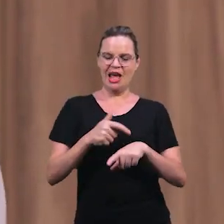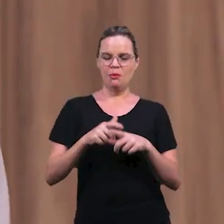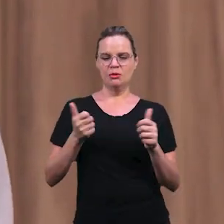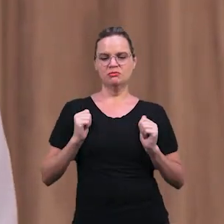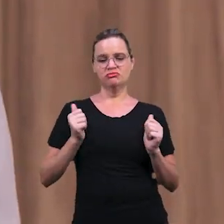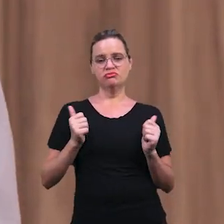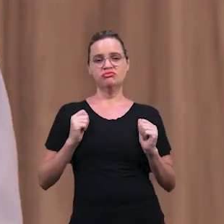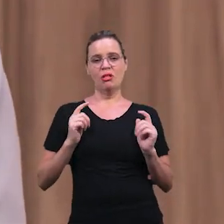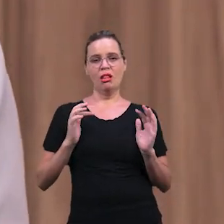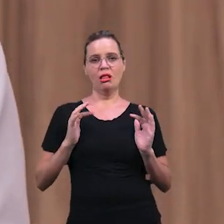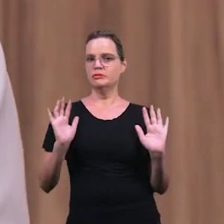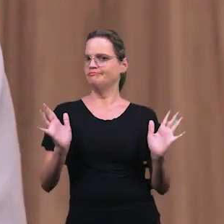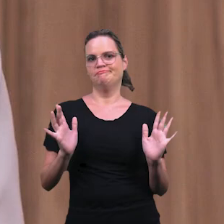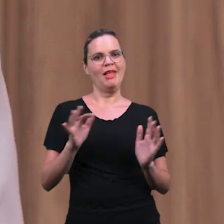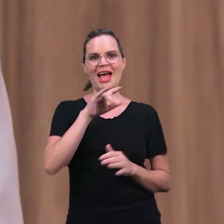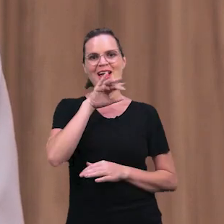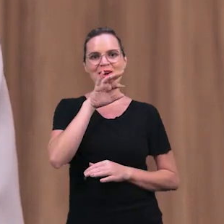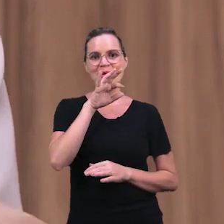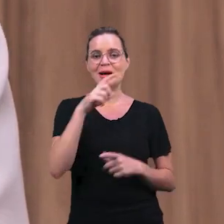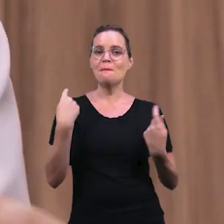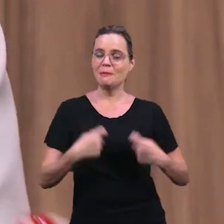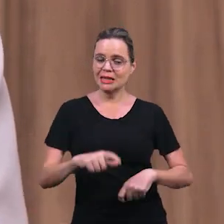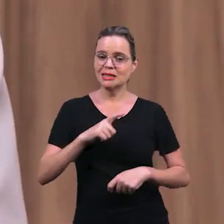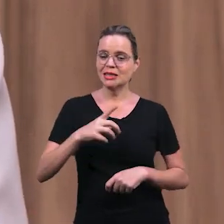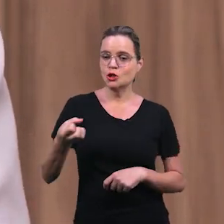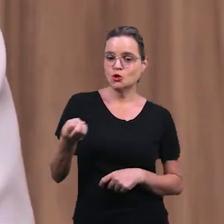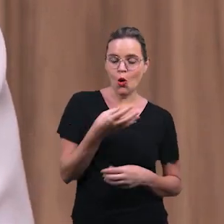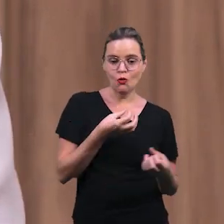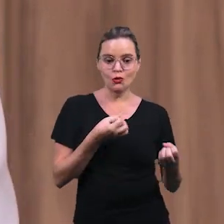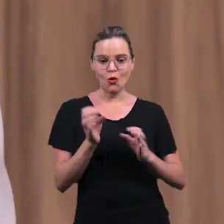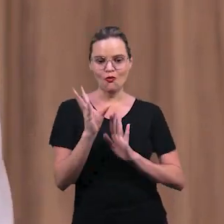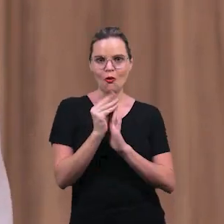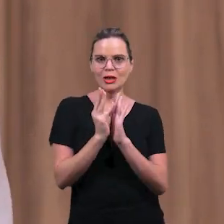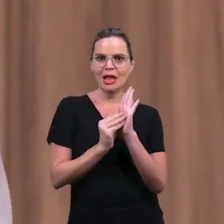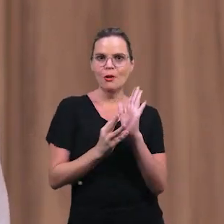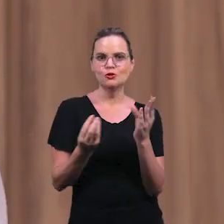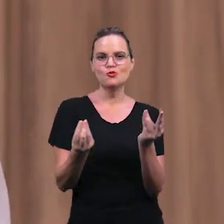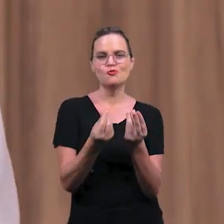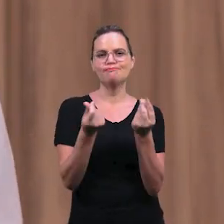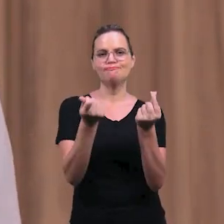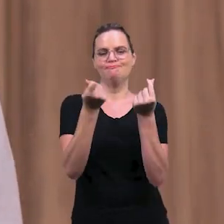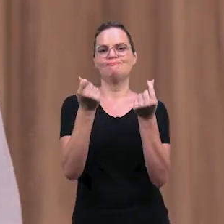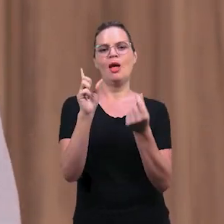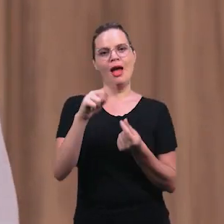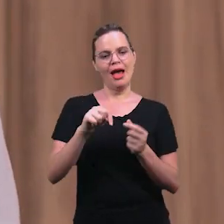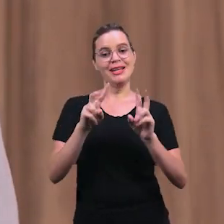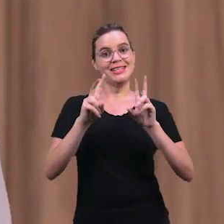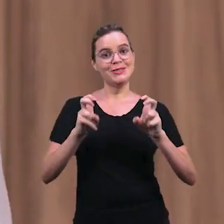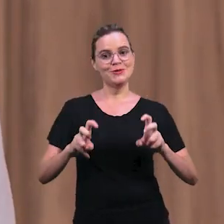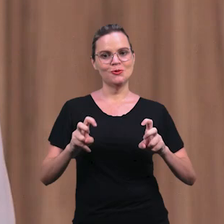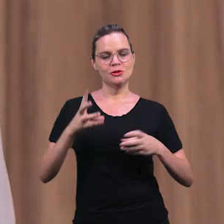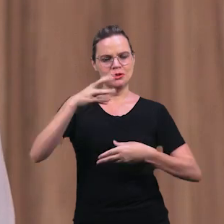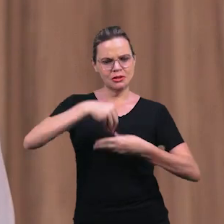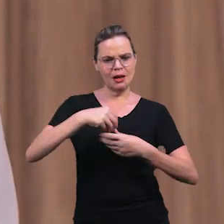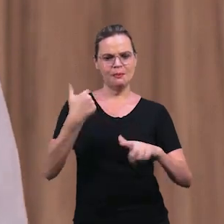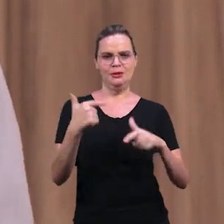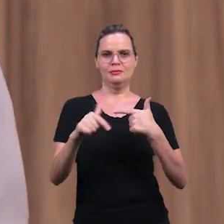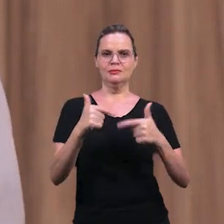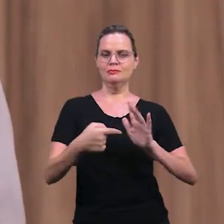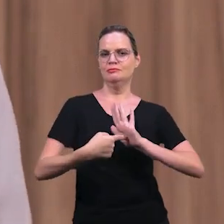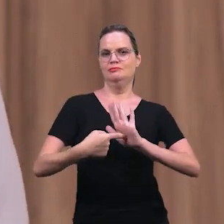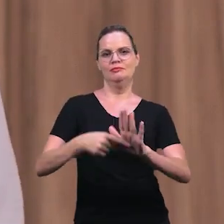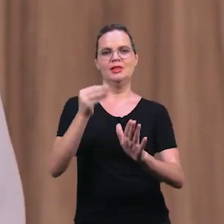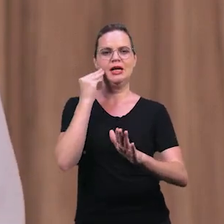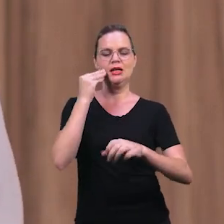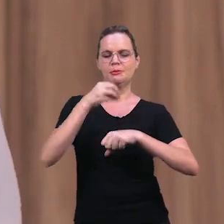É também um tempo de qualidade para aprender coisas novas, com conteúdo de qualidade. Então, é a respeito desses elementos que nós